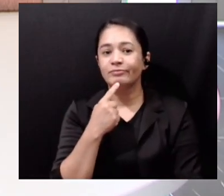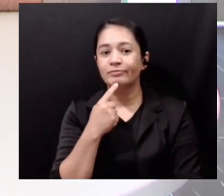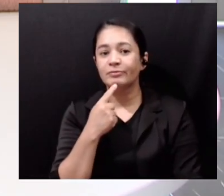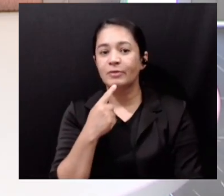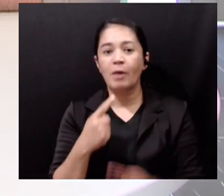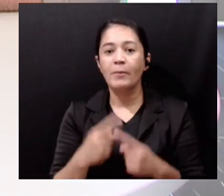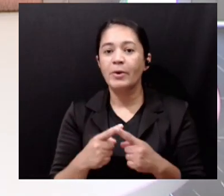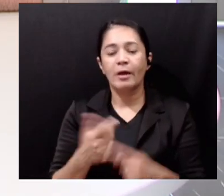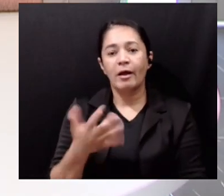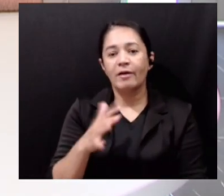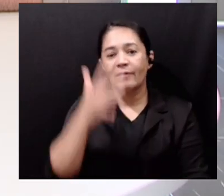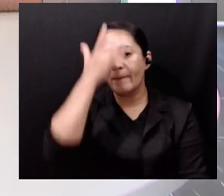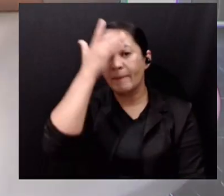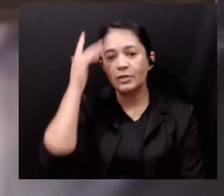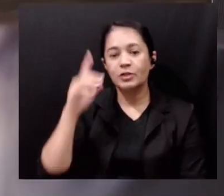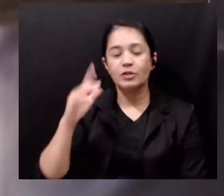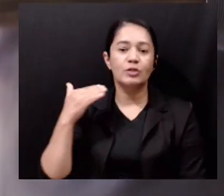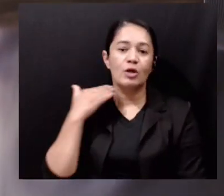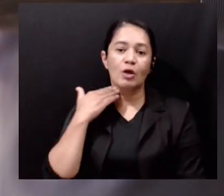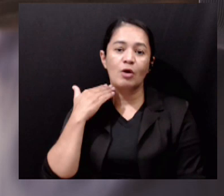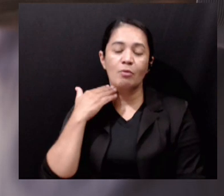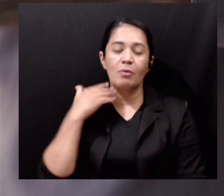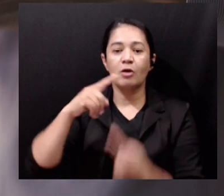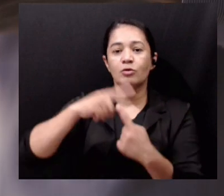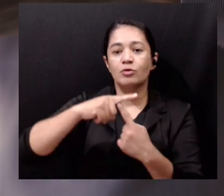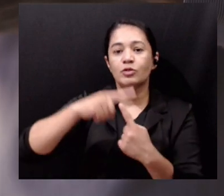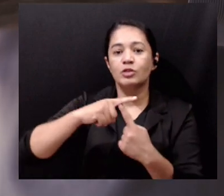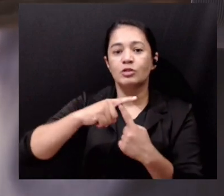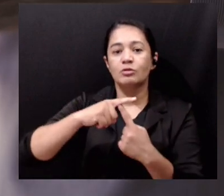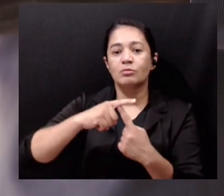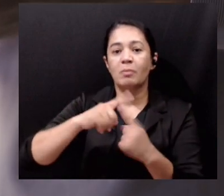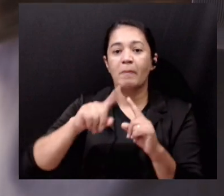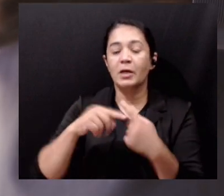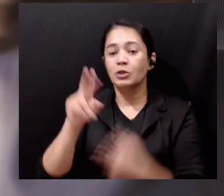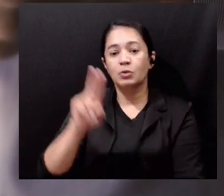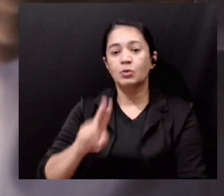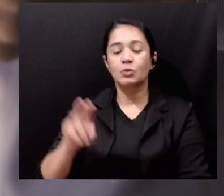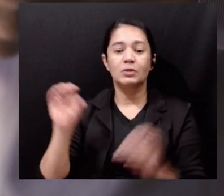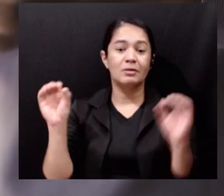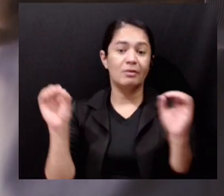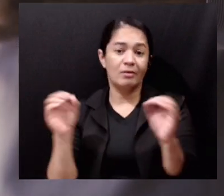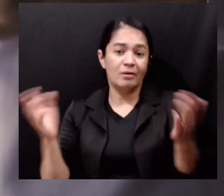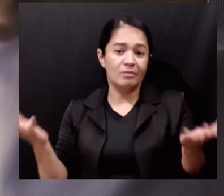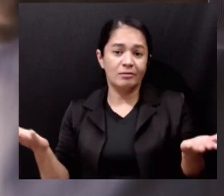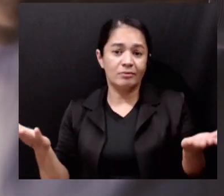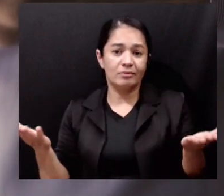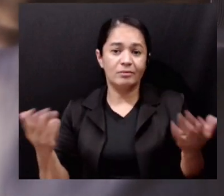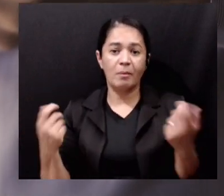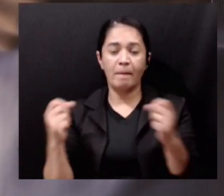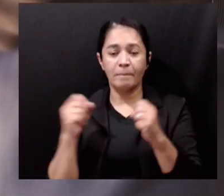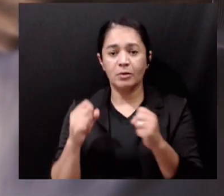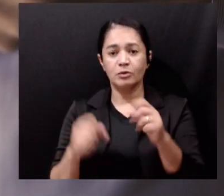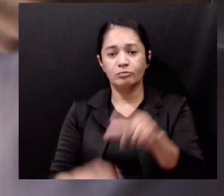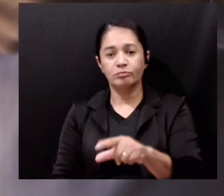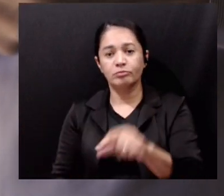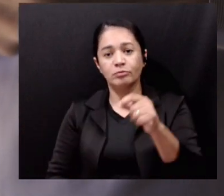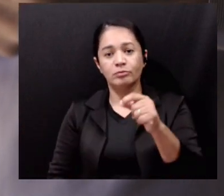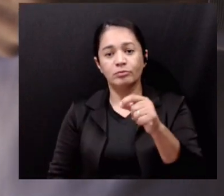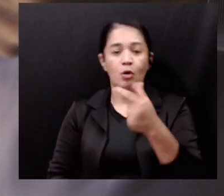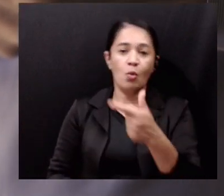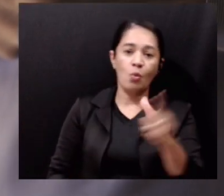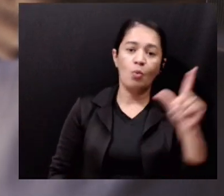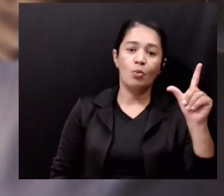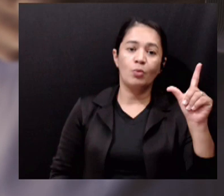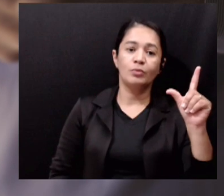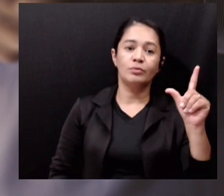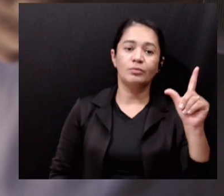esses serviços. Não utiliza, exatamente. Ela está pagando por aquilo que ela não utiliza. Eu diria que essas contas, né,